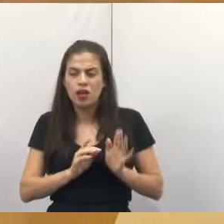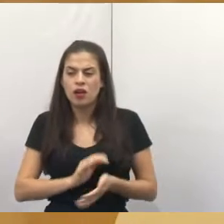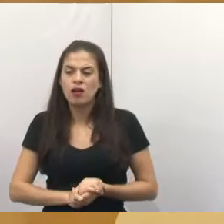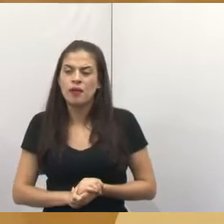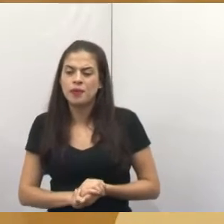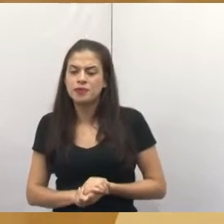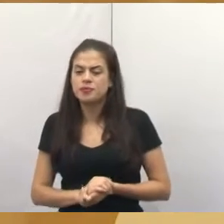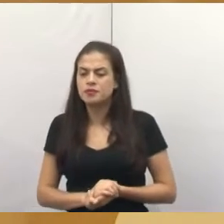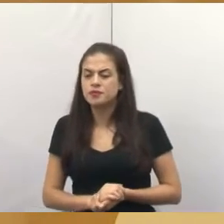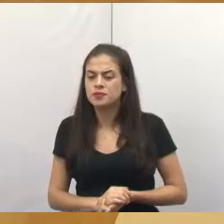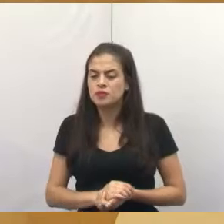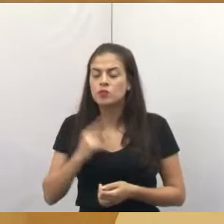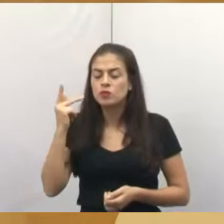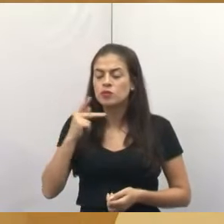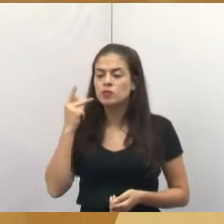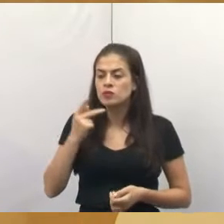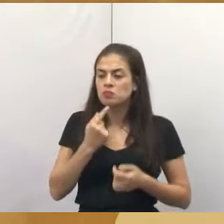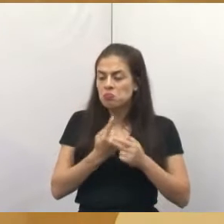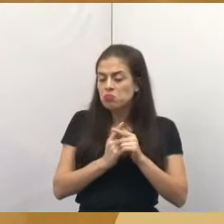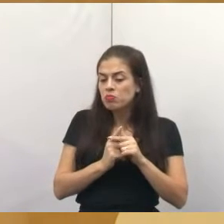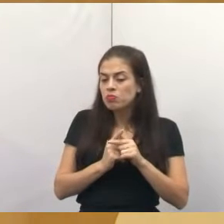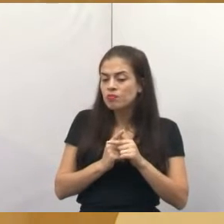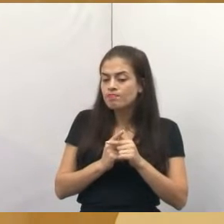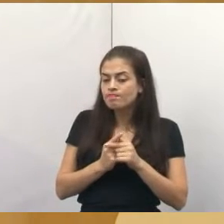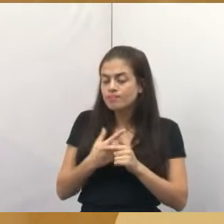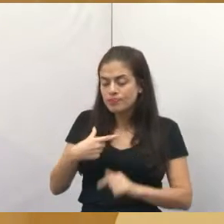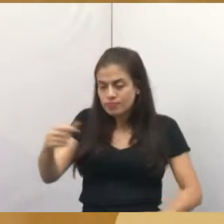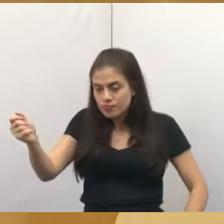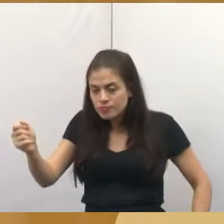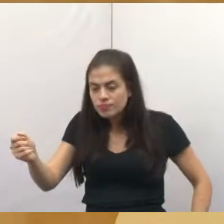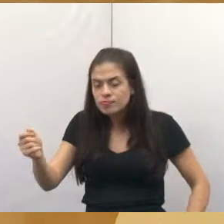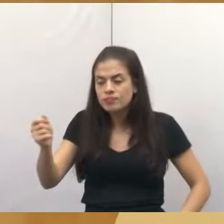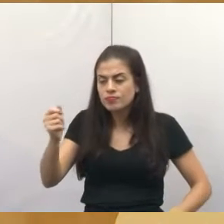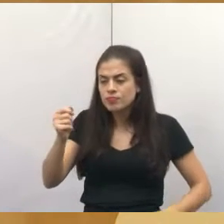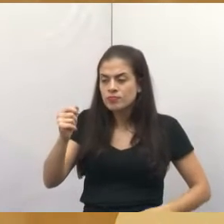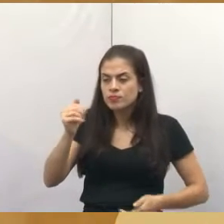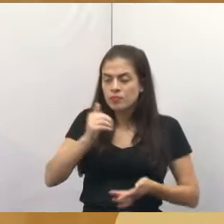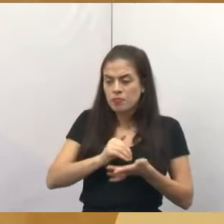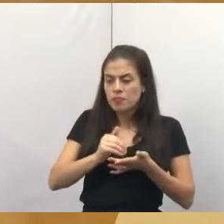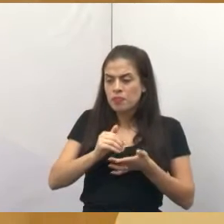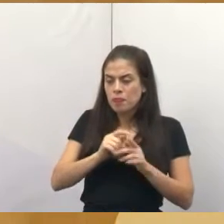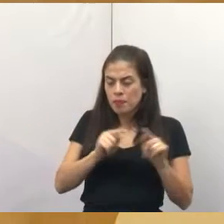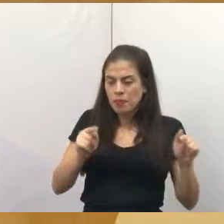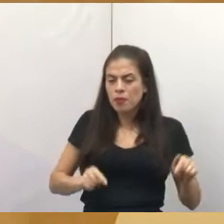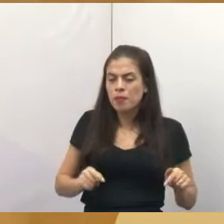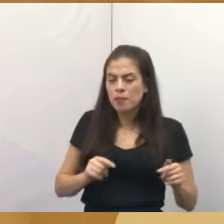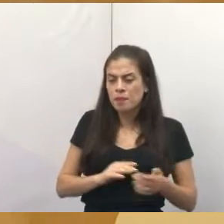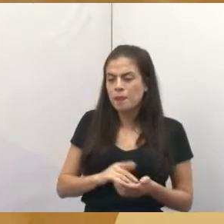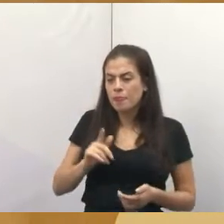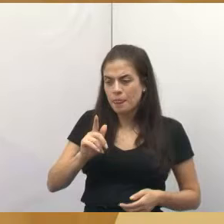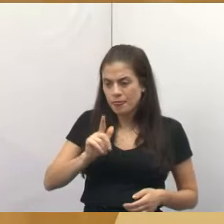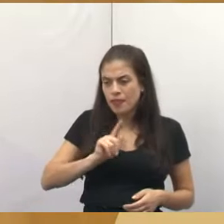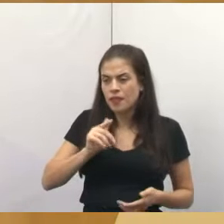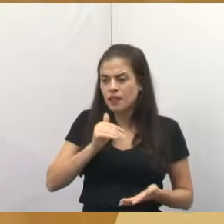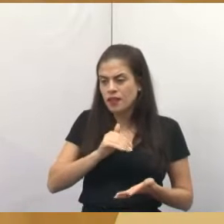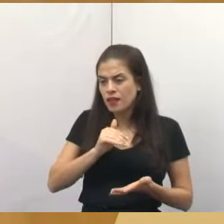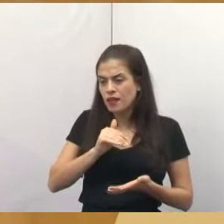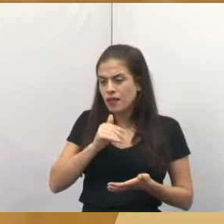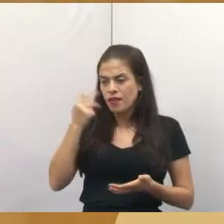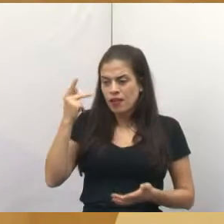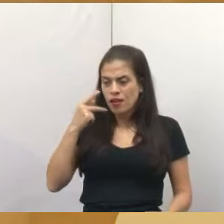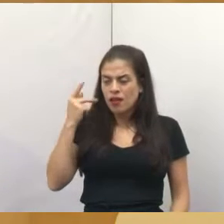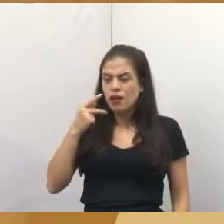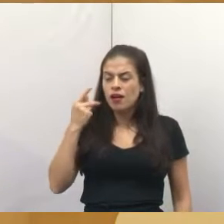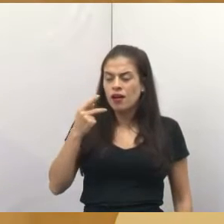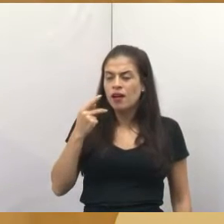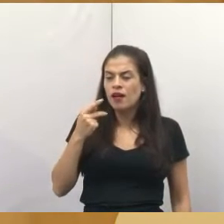cargo público para ser um secretário municipal. Inclusive, temos vereadores nessa casa